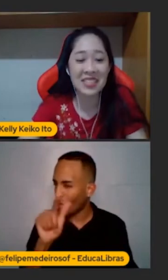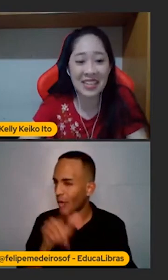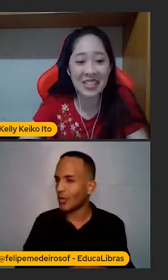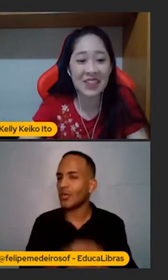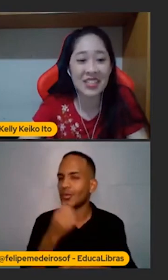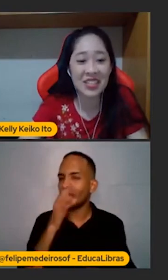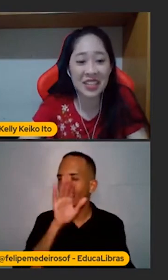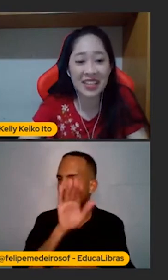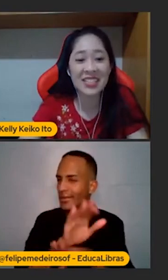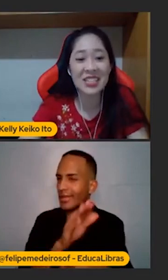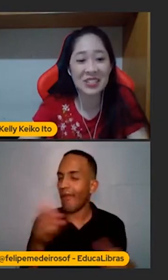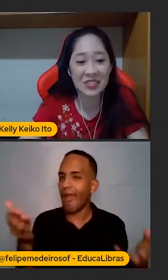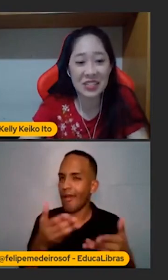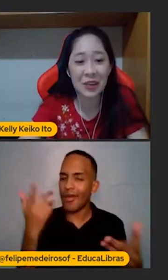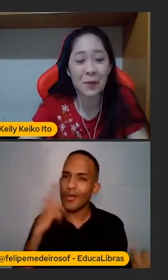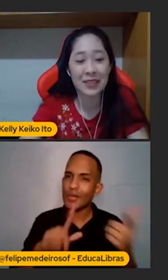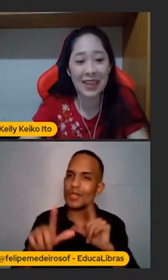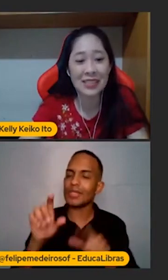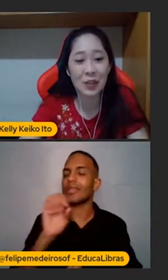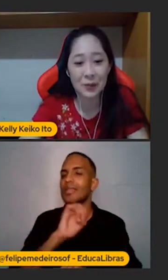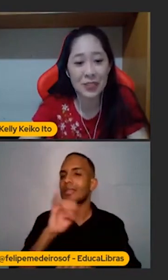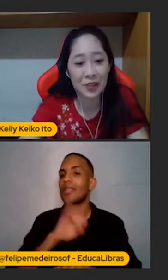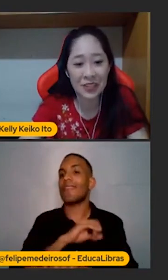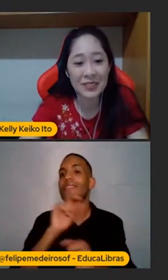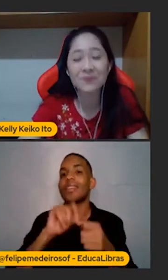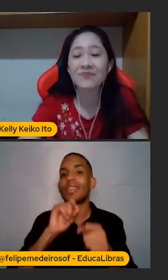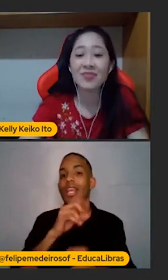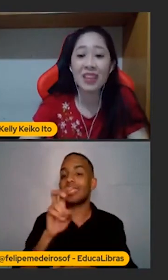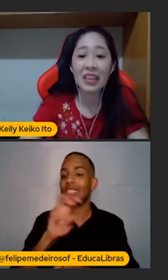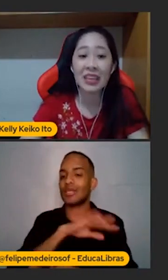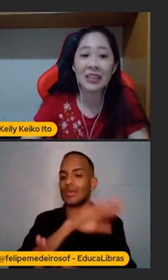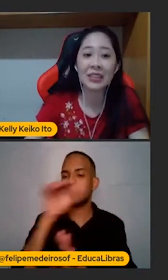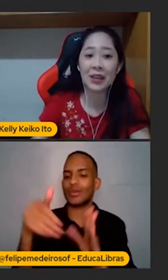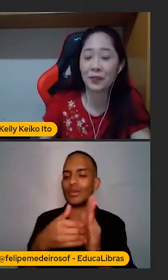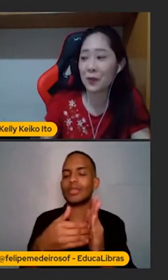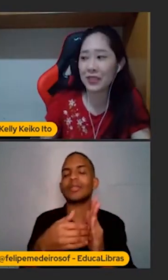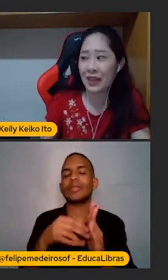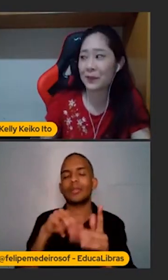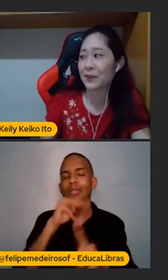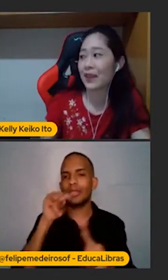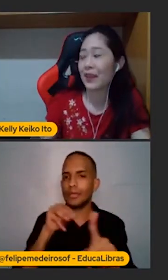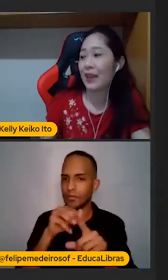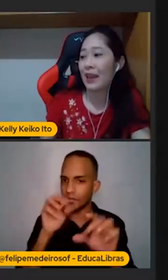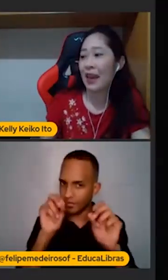um benefício assim que a gente vai adquirir se a gente conseguir completar cinco missões Então vamos lá